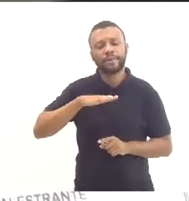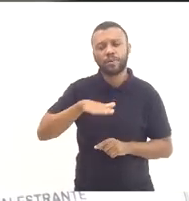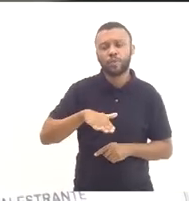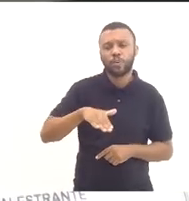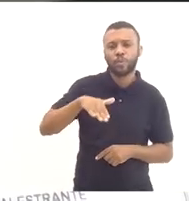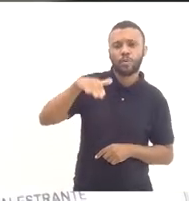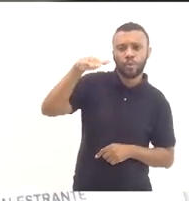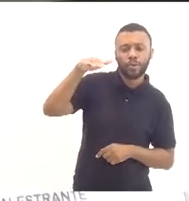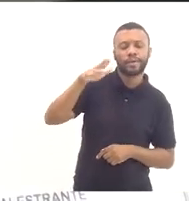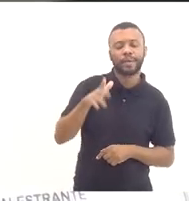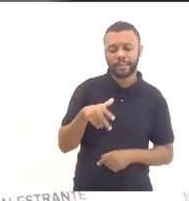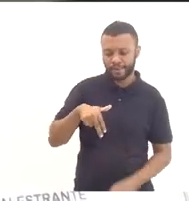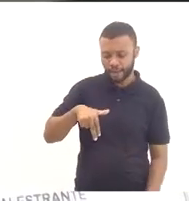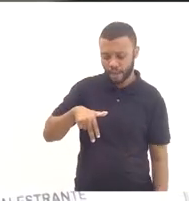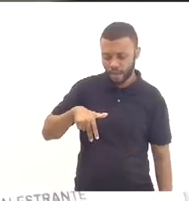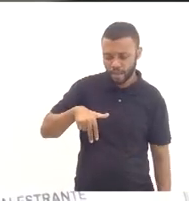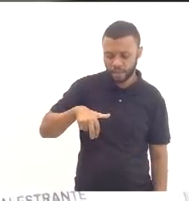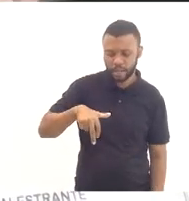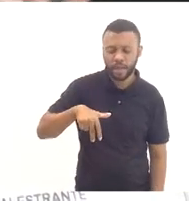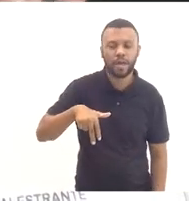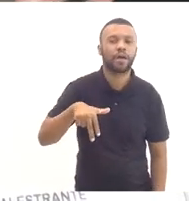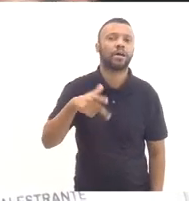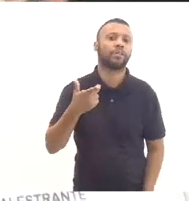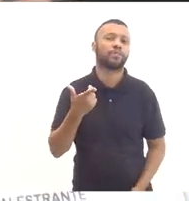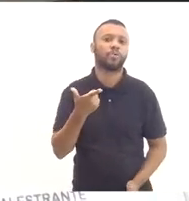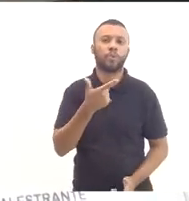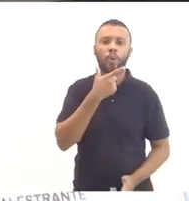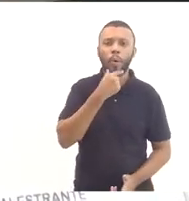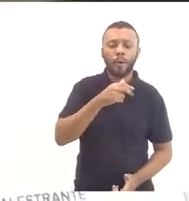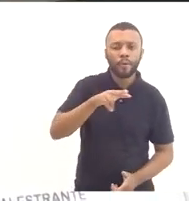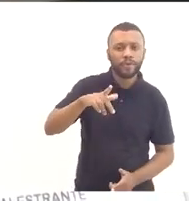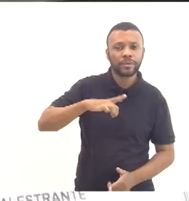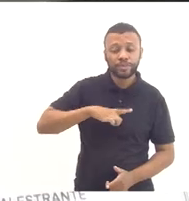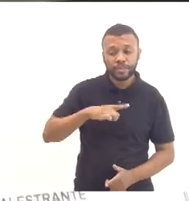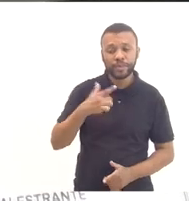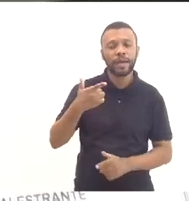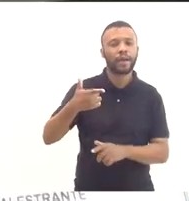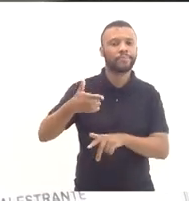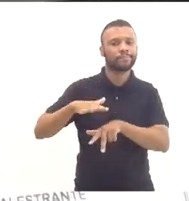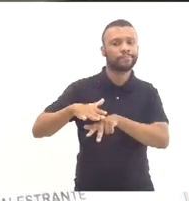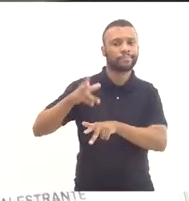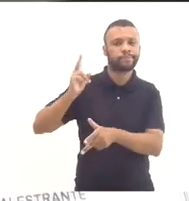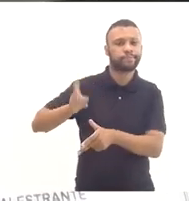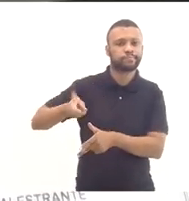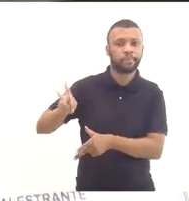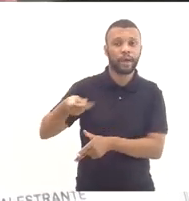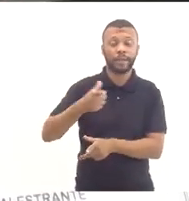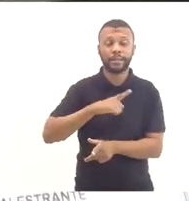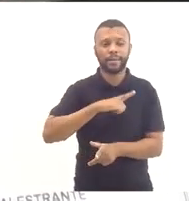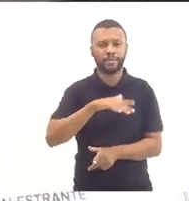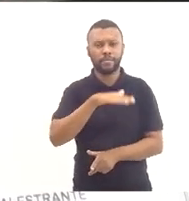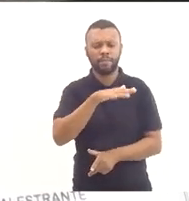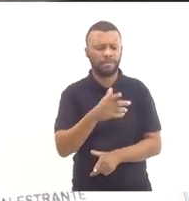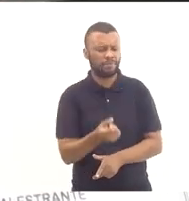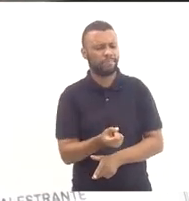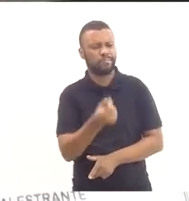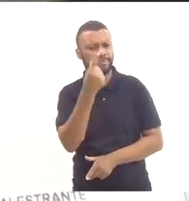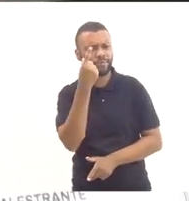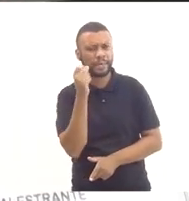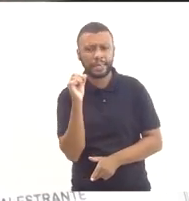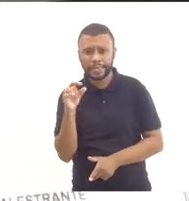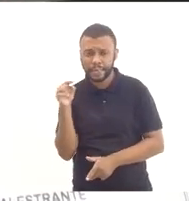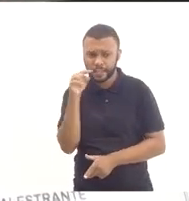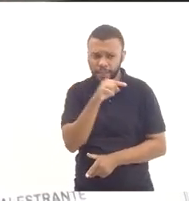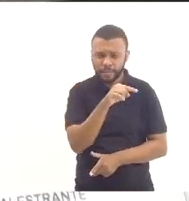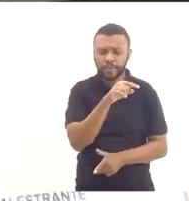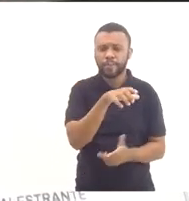já tava andando e os outros irmãos dele alguns tinham já é um e outros não iria que de repente ele teve aqueles um pouco maior celular se